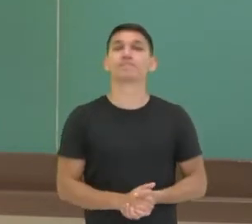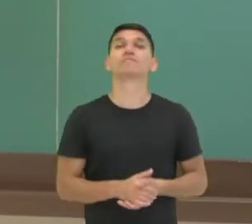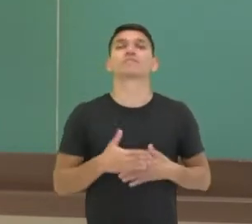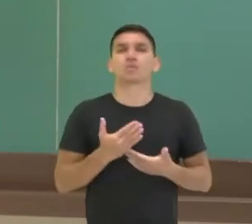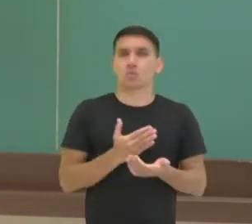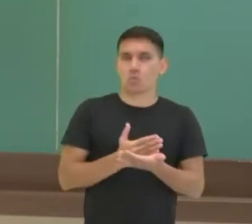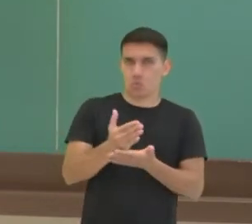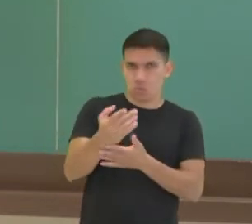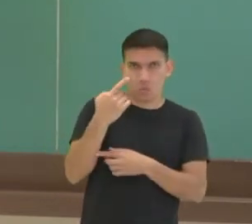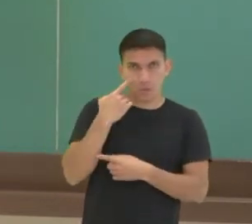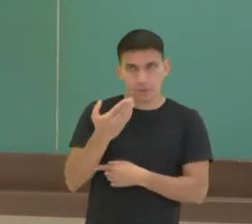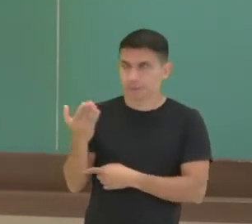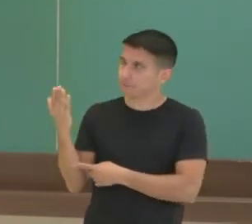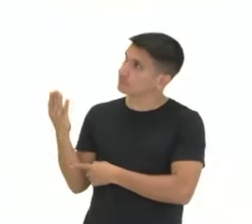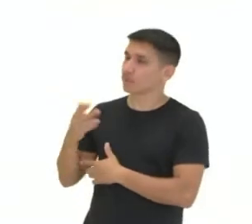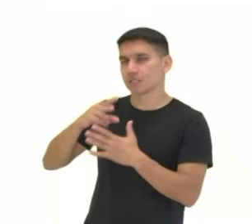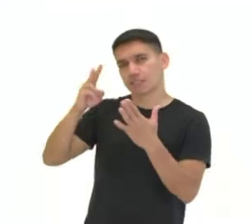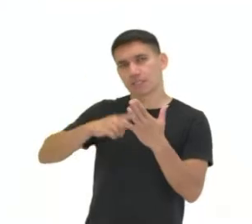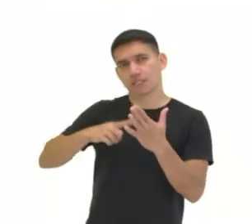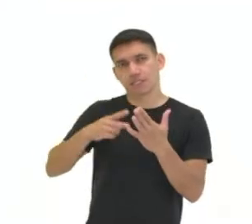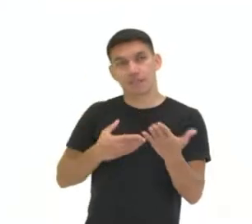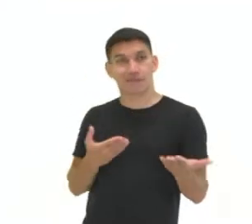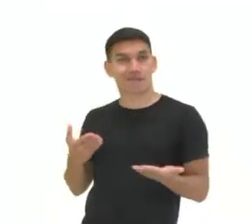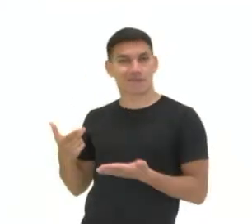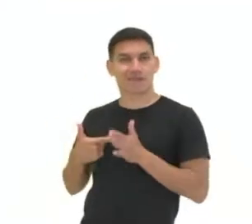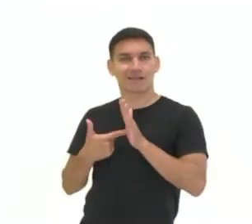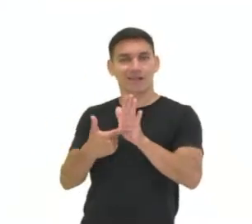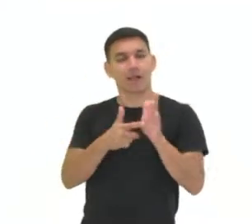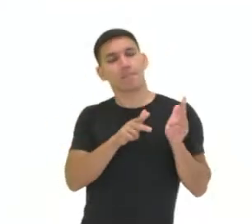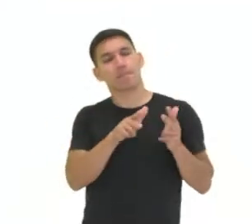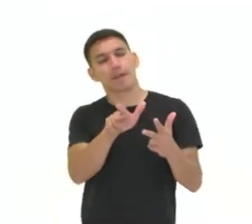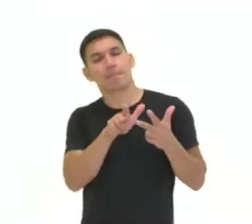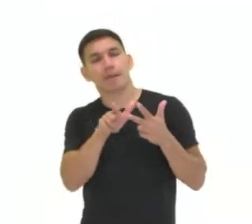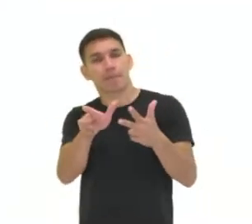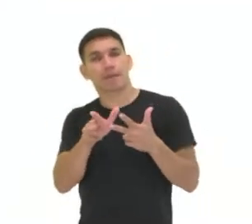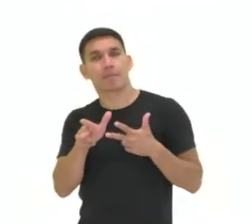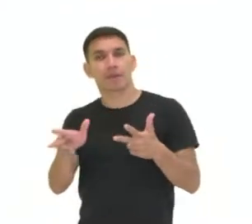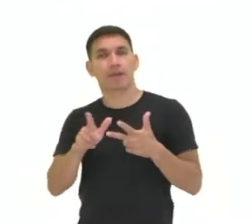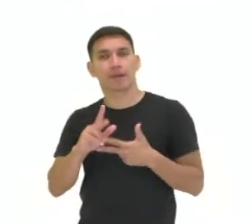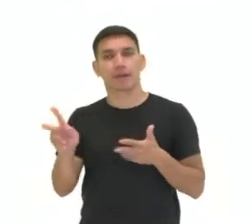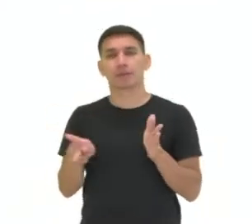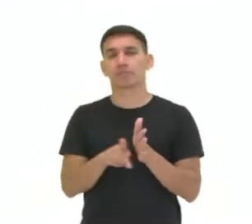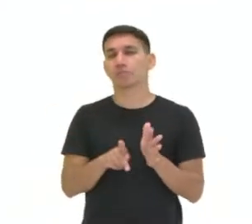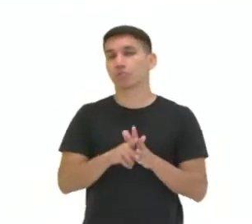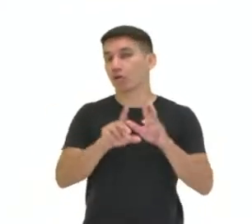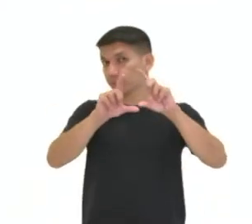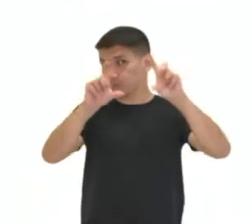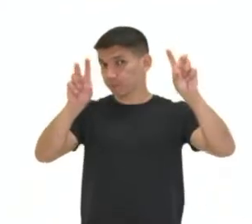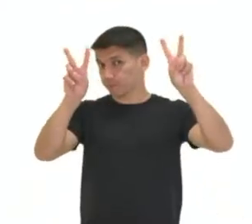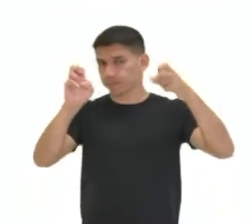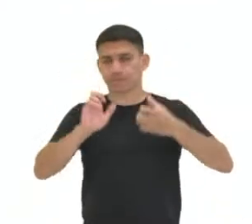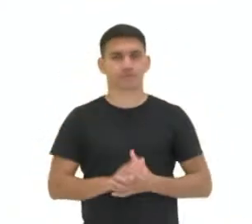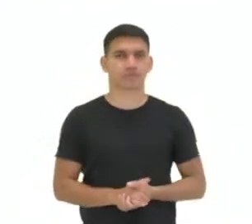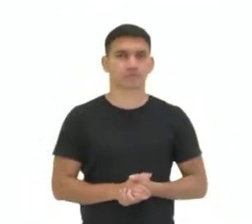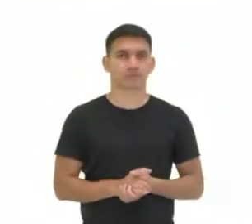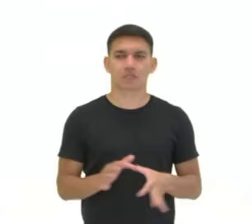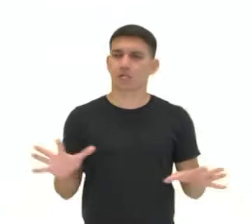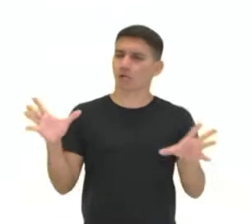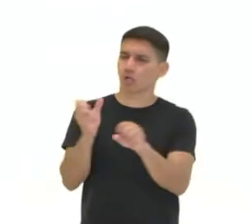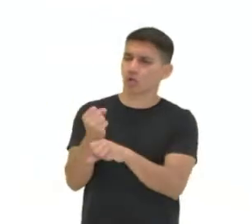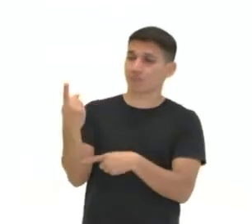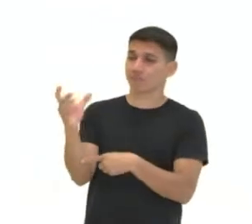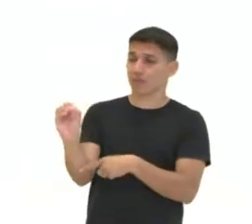começo de conversa, vamos fazer a leitura, né? Nós temos aqui uma reportagem com a seguinte manchete: de cada 10